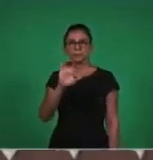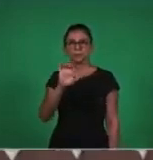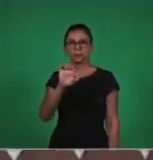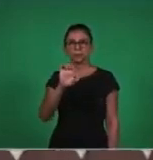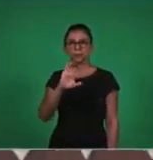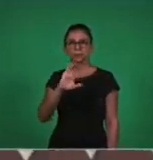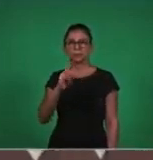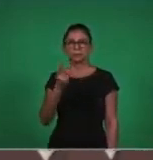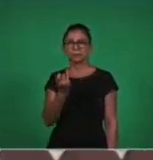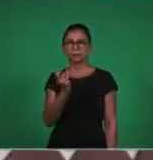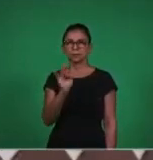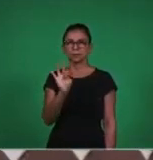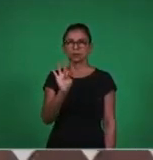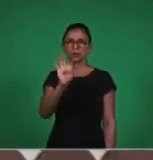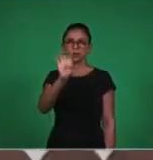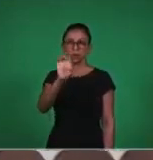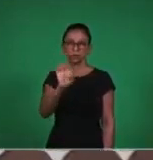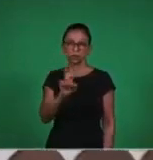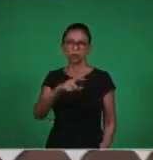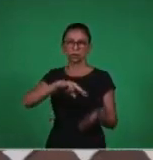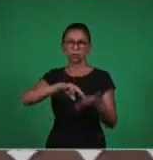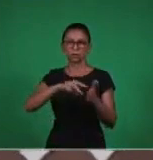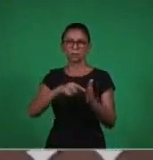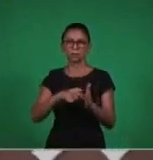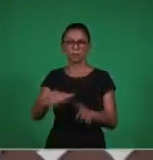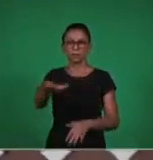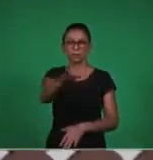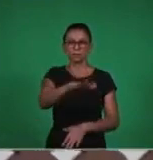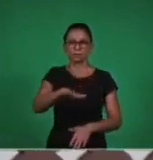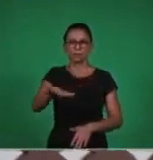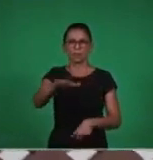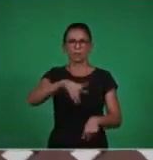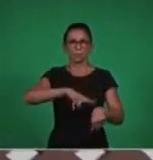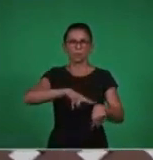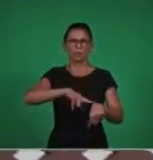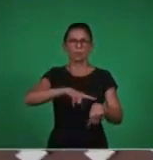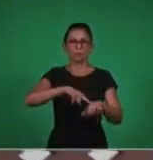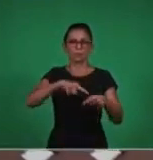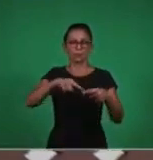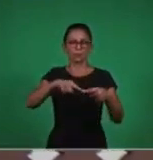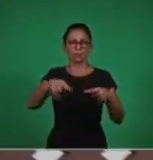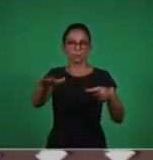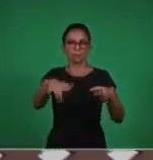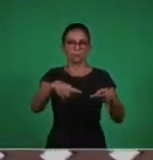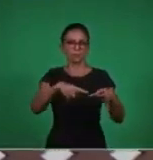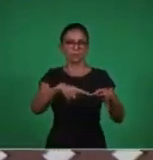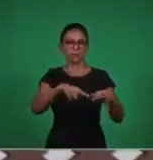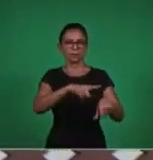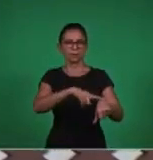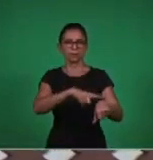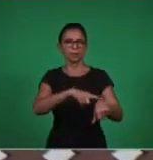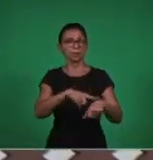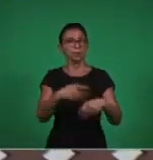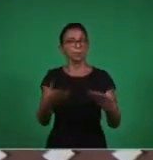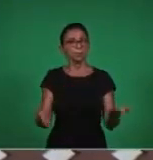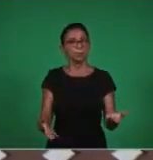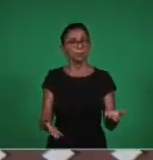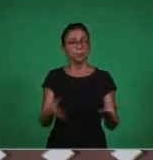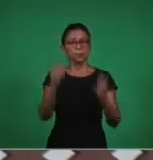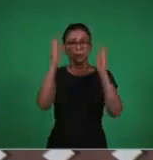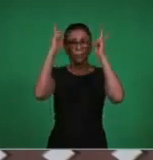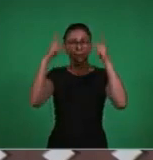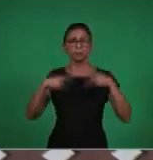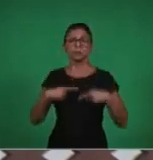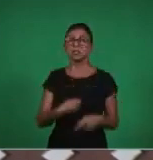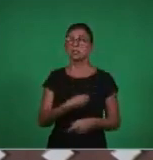e tempo. Então vejam só, o homem viveu esse tempo todo, existiu sem saber que o tempo era uma